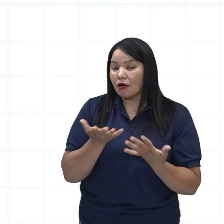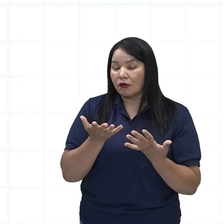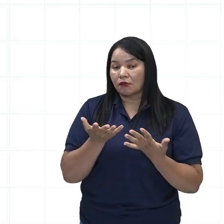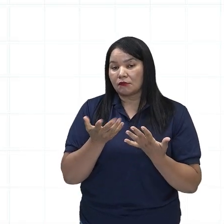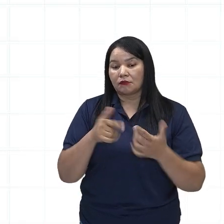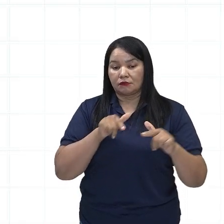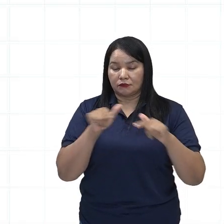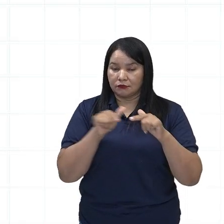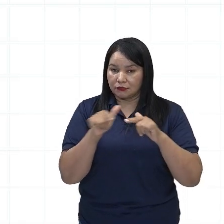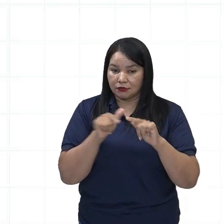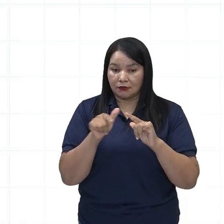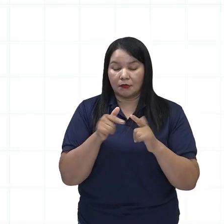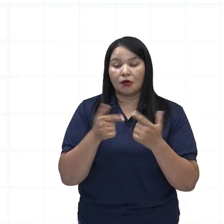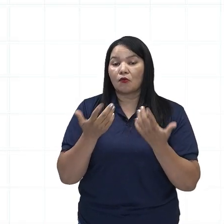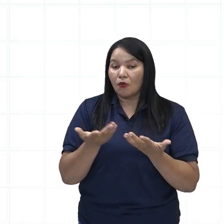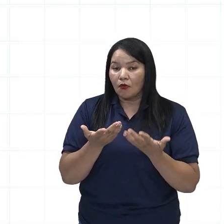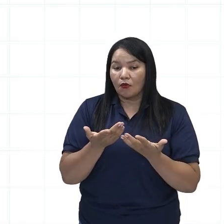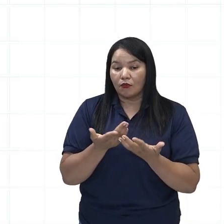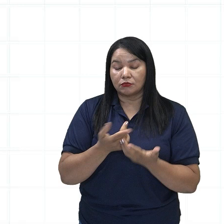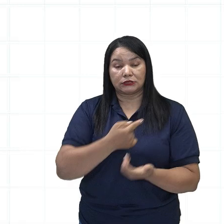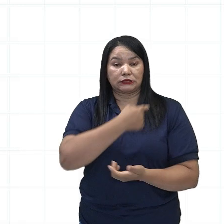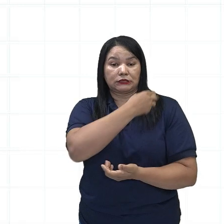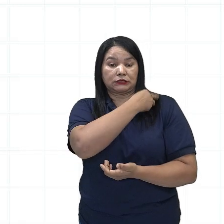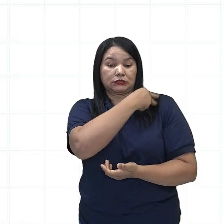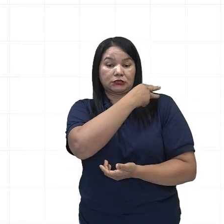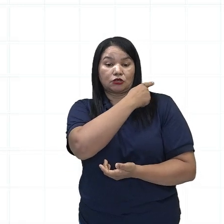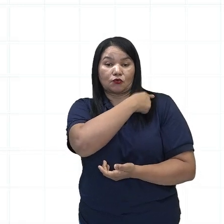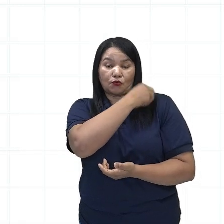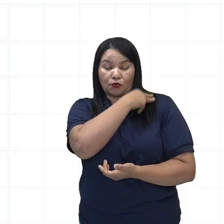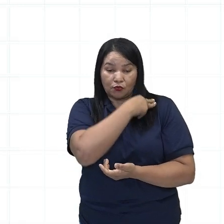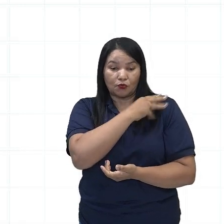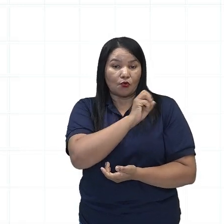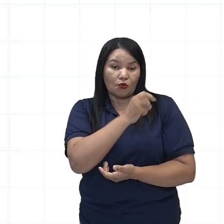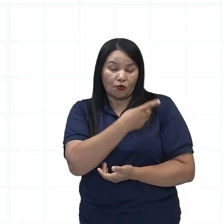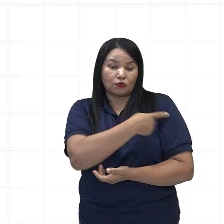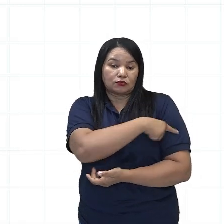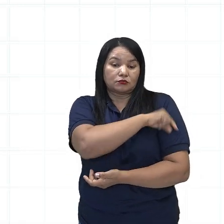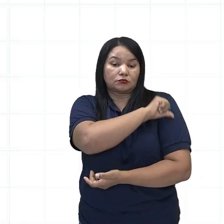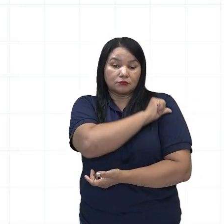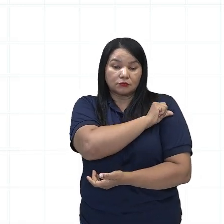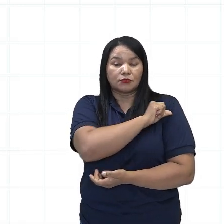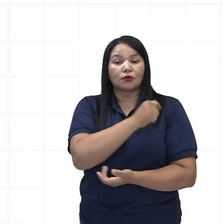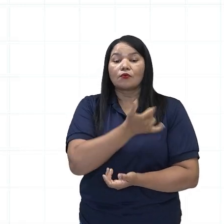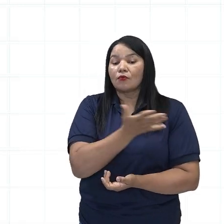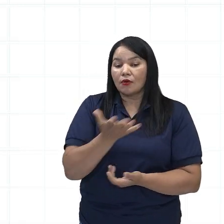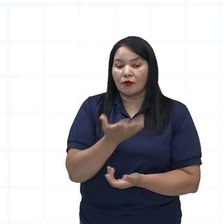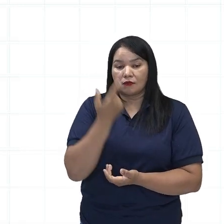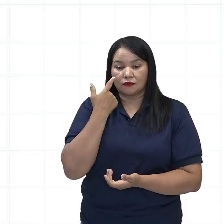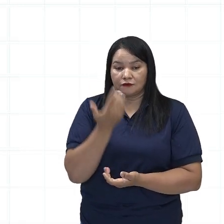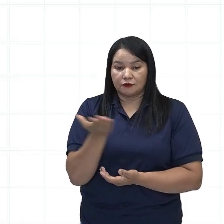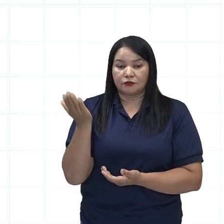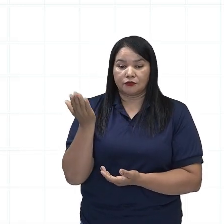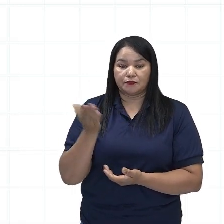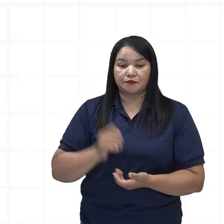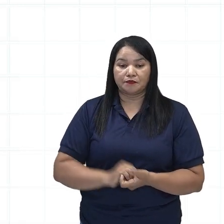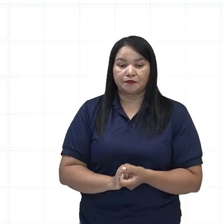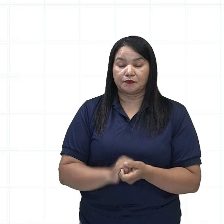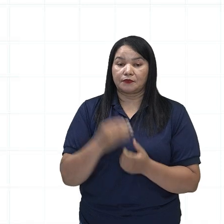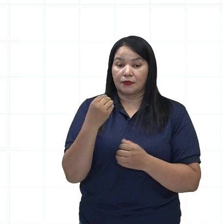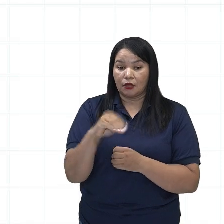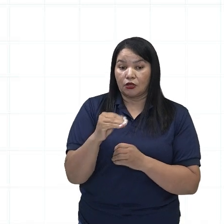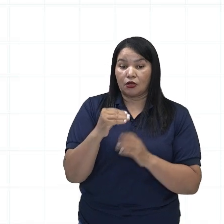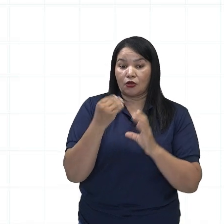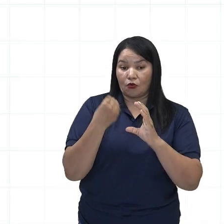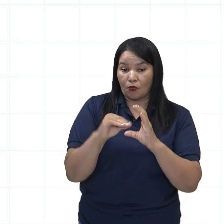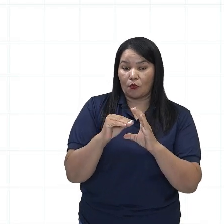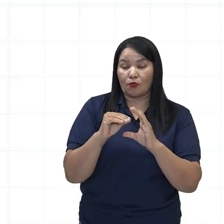acompanhar as aulas, se é o ensino médio ou o ensino fundamental. Vou colocar aqui ensino médio para dar o exemplo. Clique